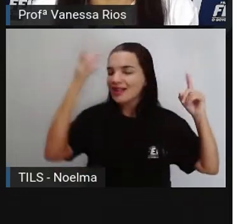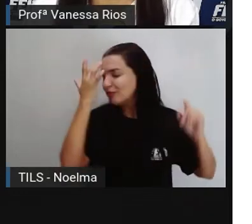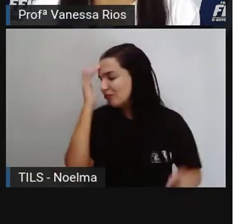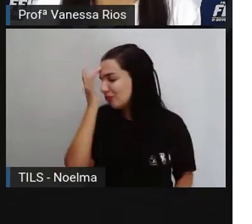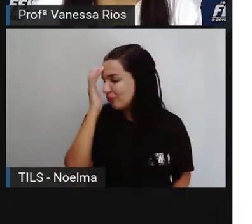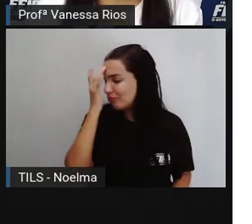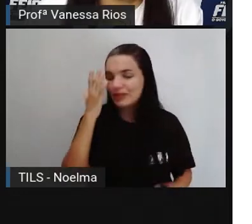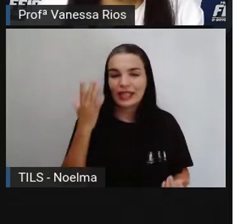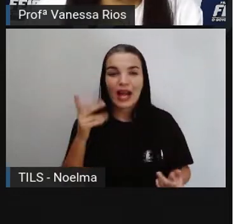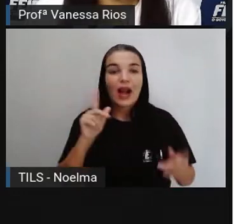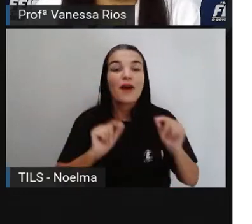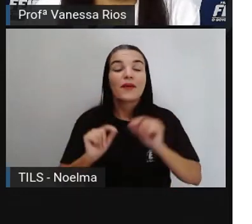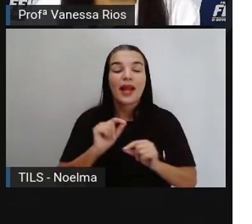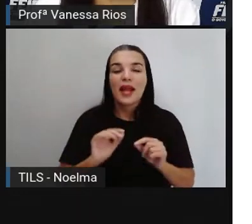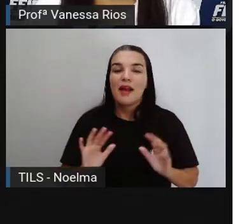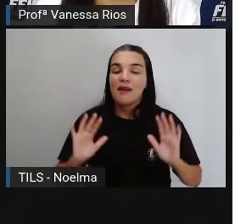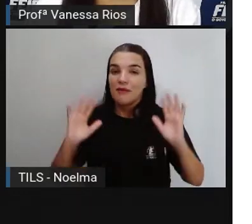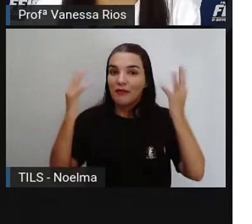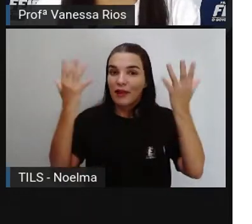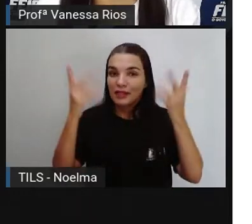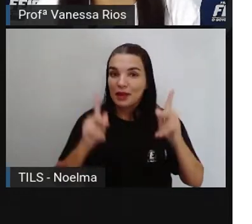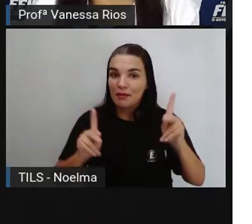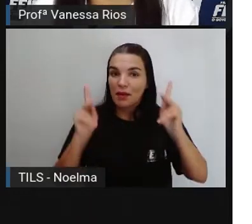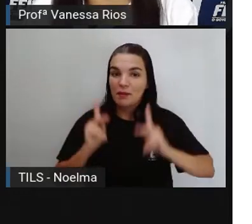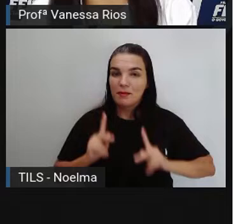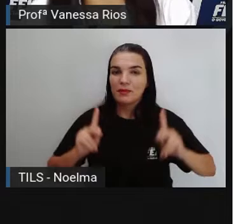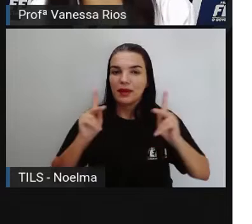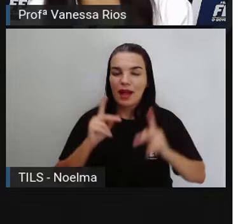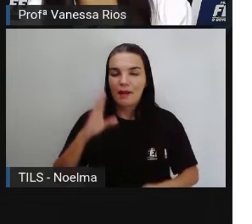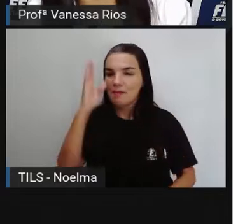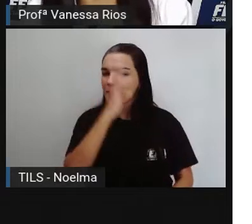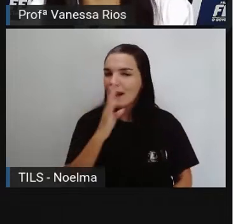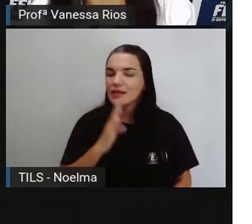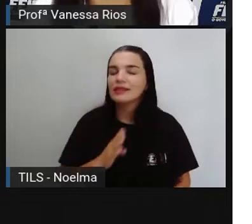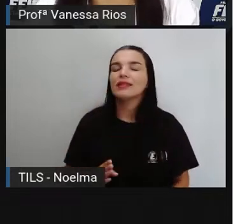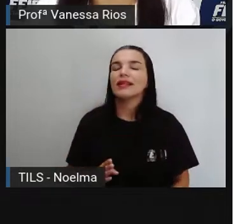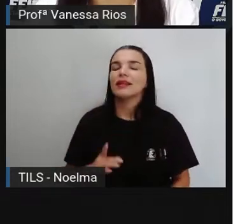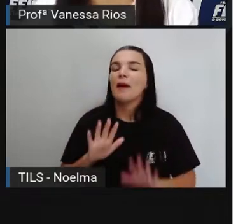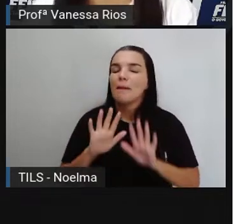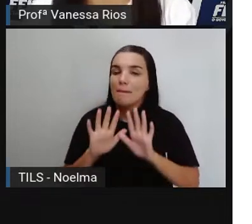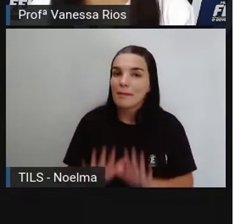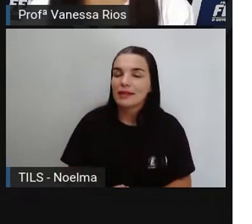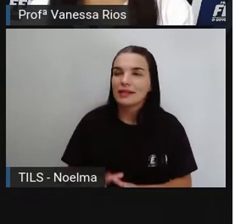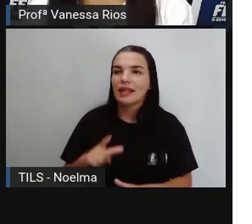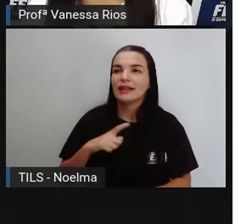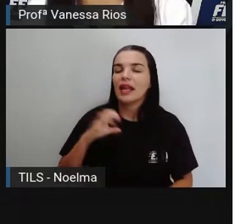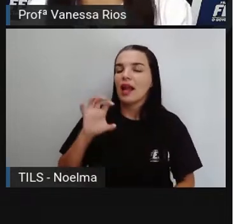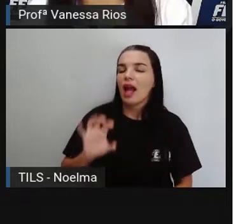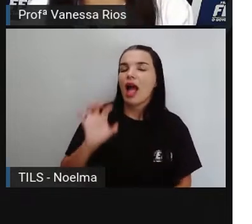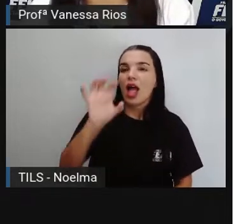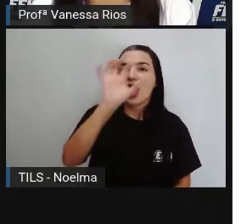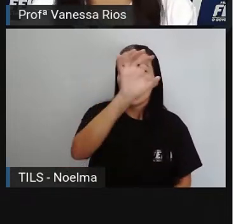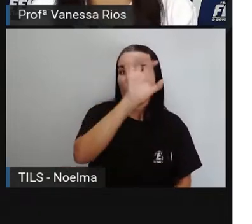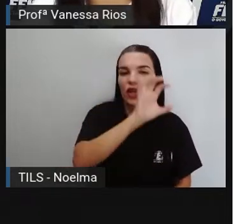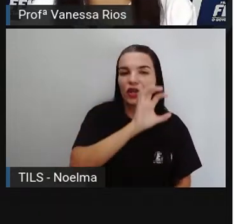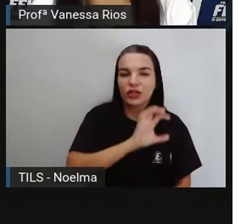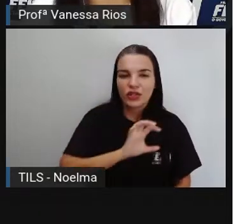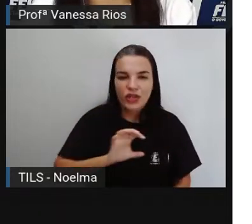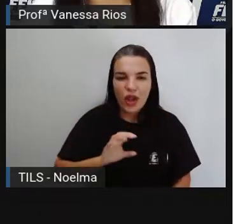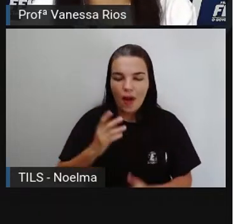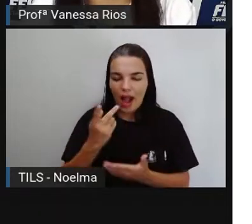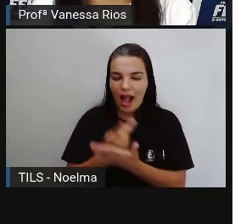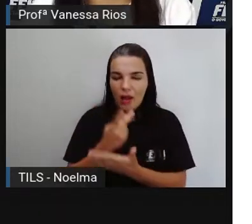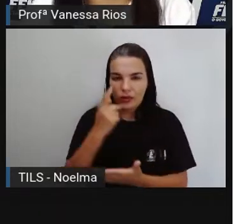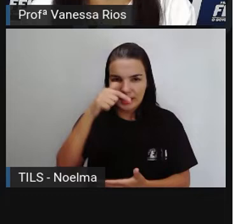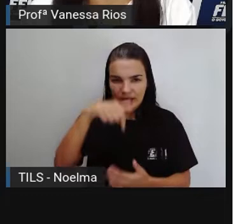popular brasileira, né? Mas que acontece de forma diferente, dependendo da região onde essa festa acontece